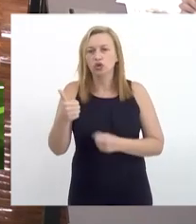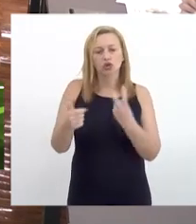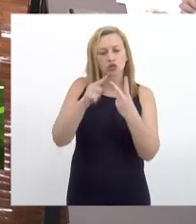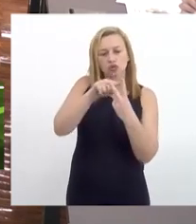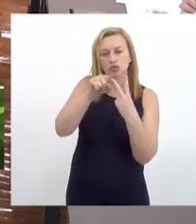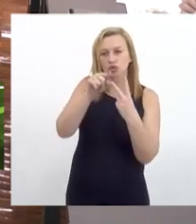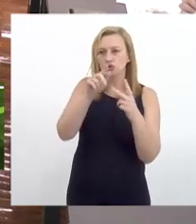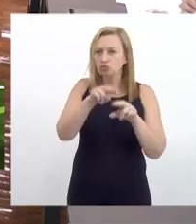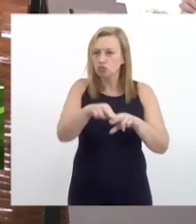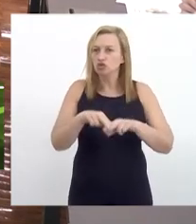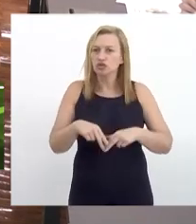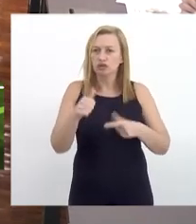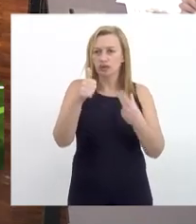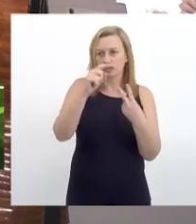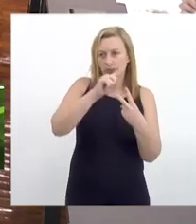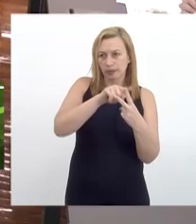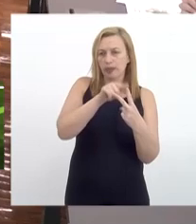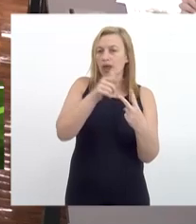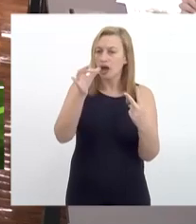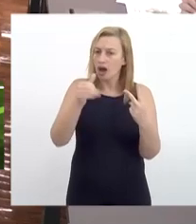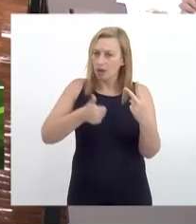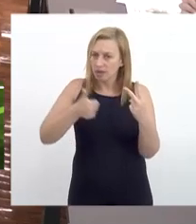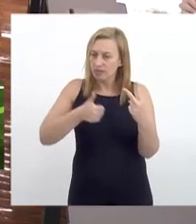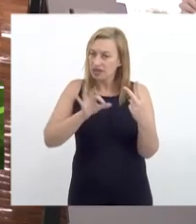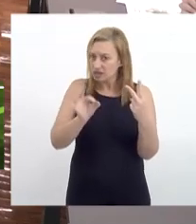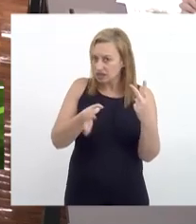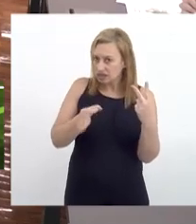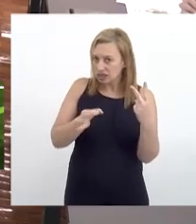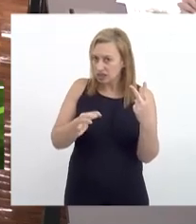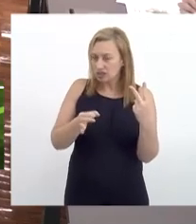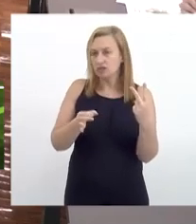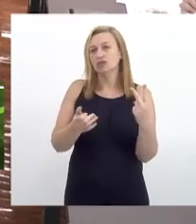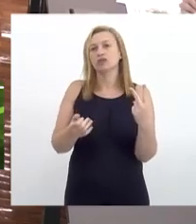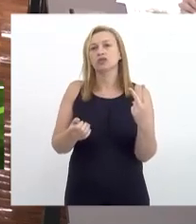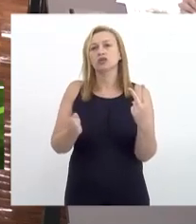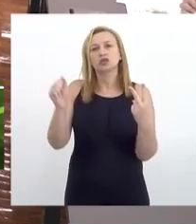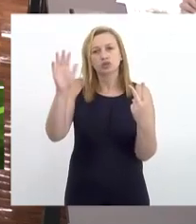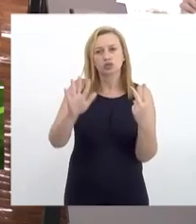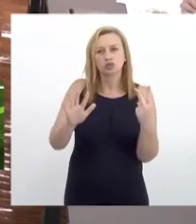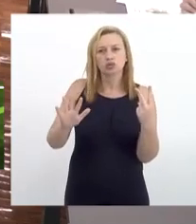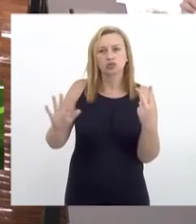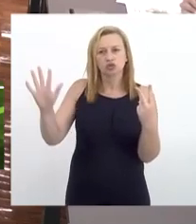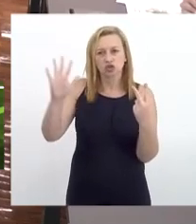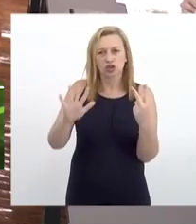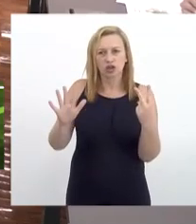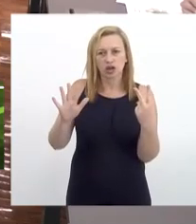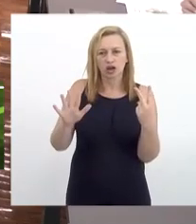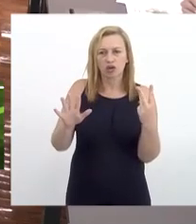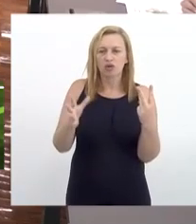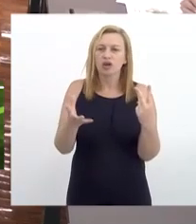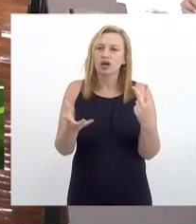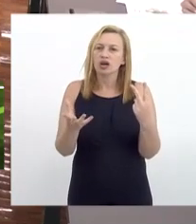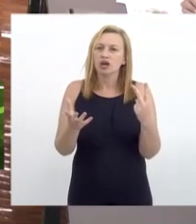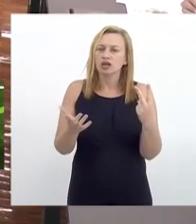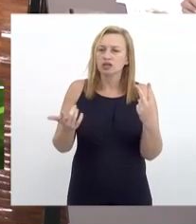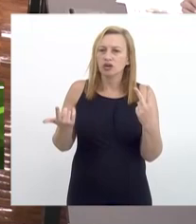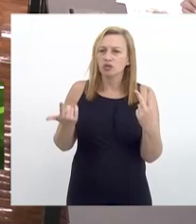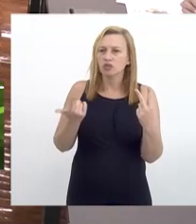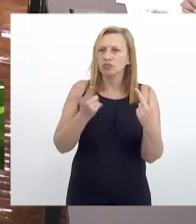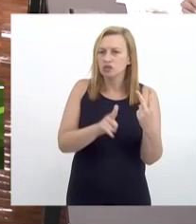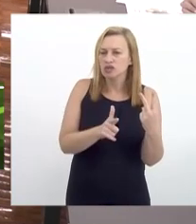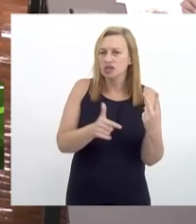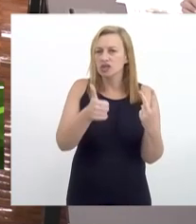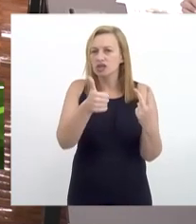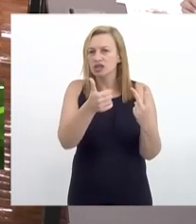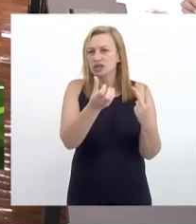primeira porque de fato o presidente André Siliano pondera que no global há um ganho real de 600 milhões e 18